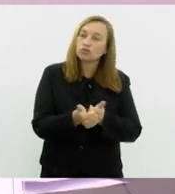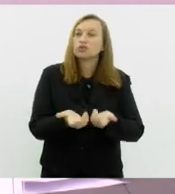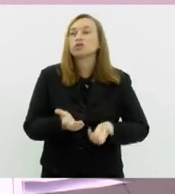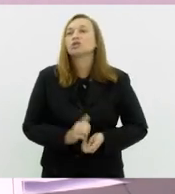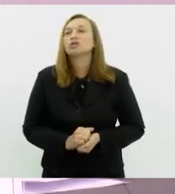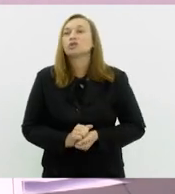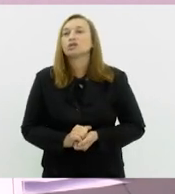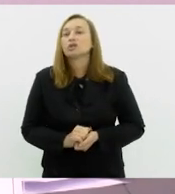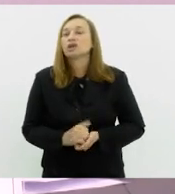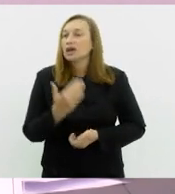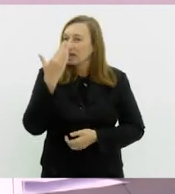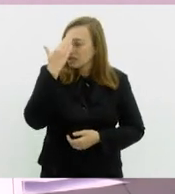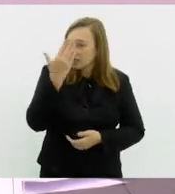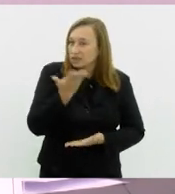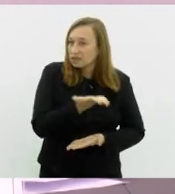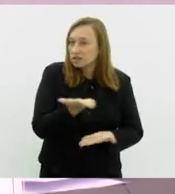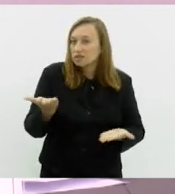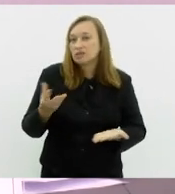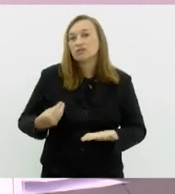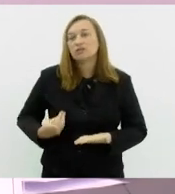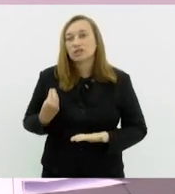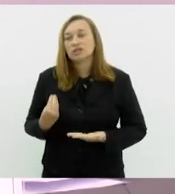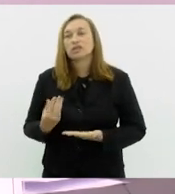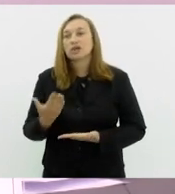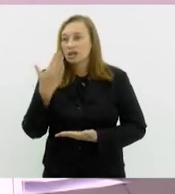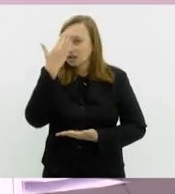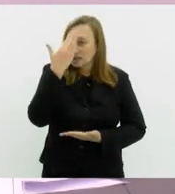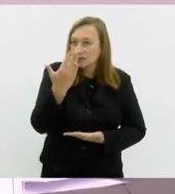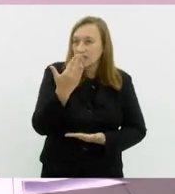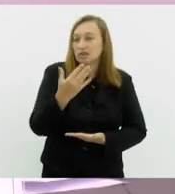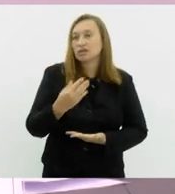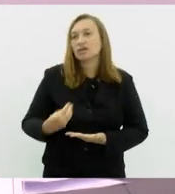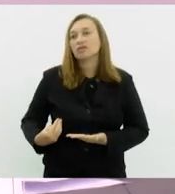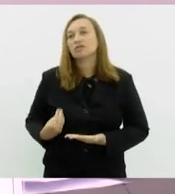toada. Agradeço a presença de vocês, agradeço a presença aqui